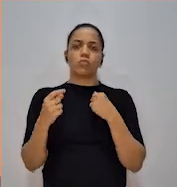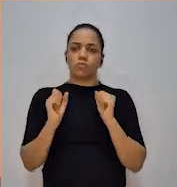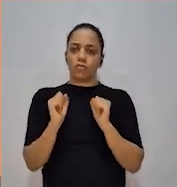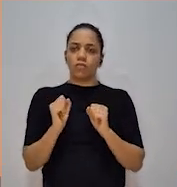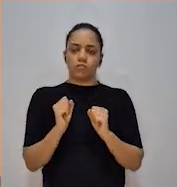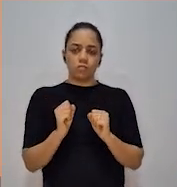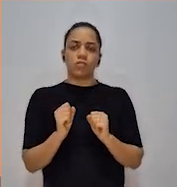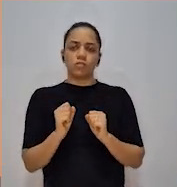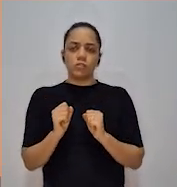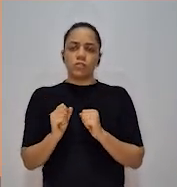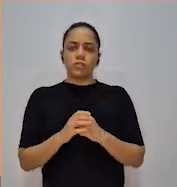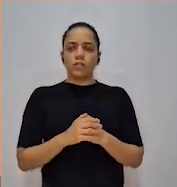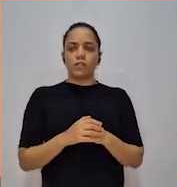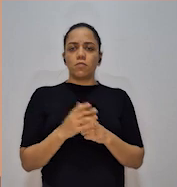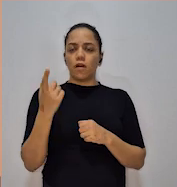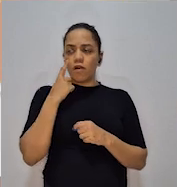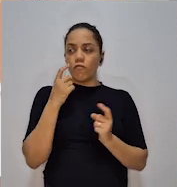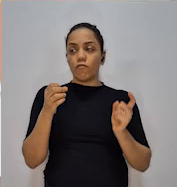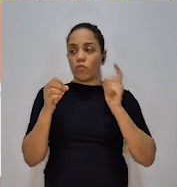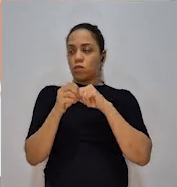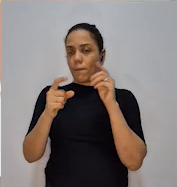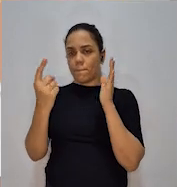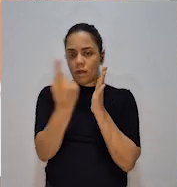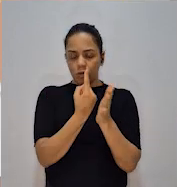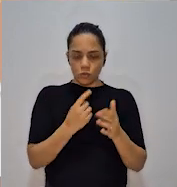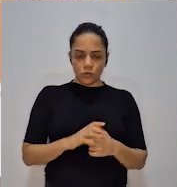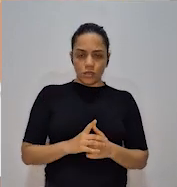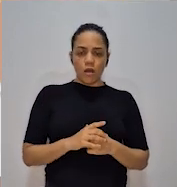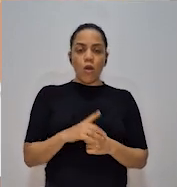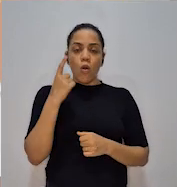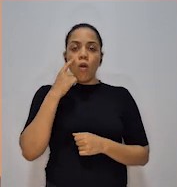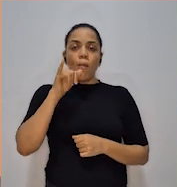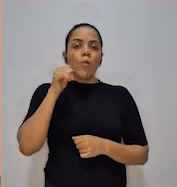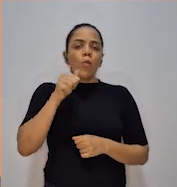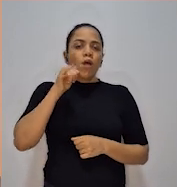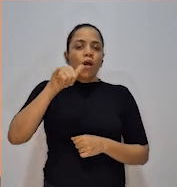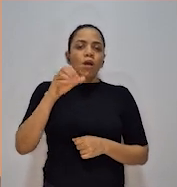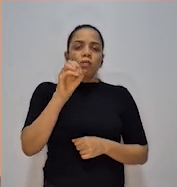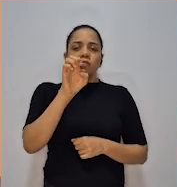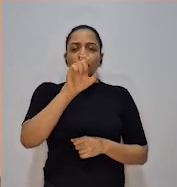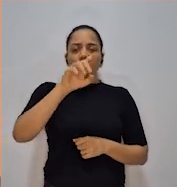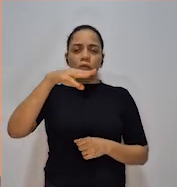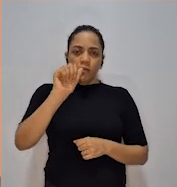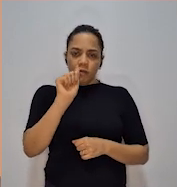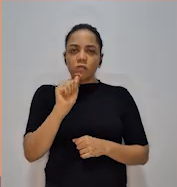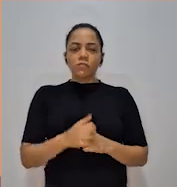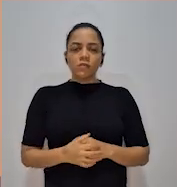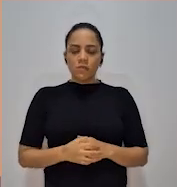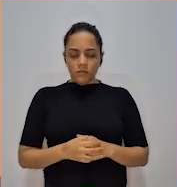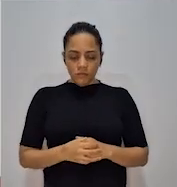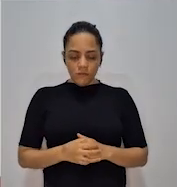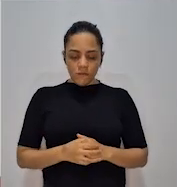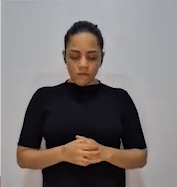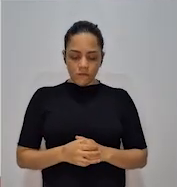aqui, vamos voltar aqui a pergunta, né? Joelma fez uma primeira pergunta, deixa eu só voltar aqui que desceu